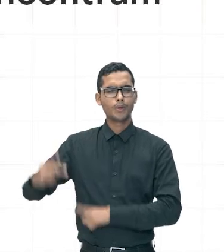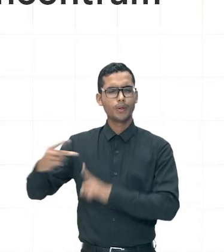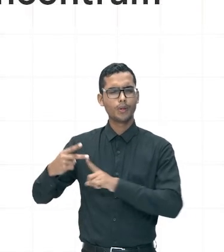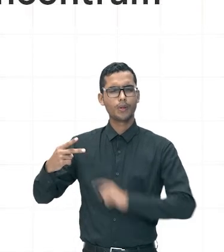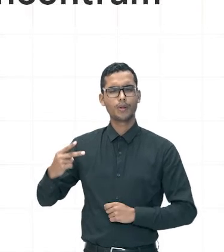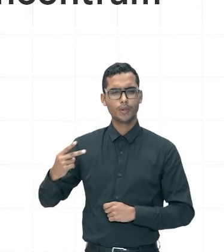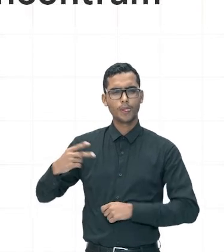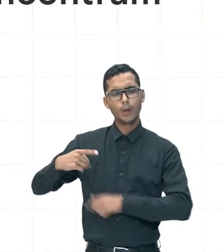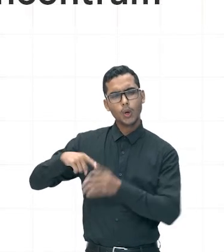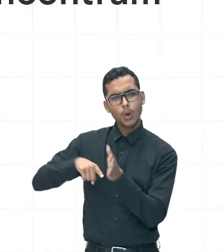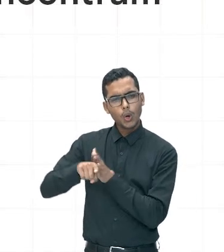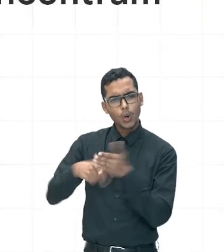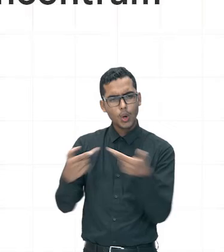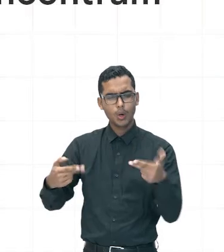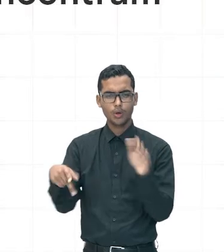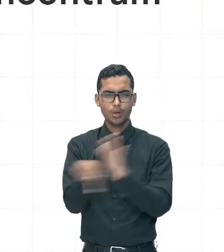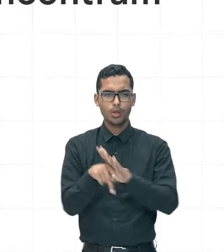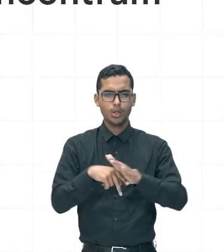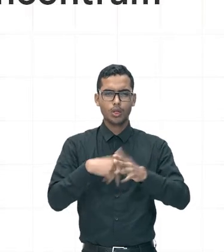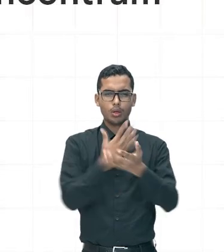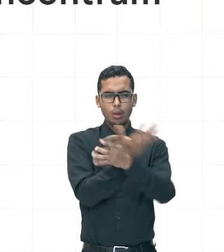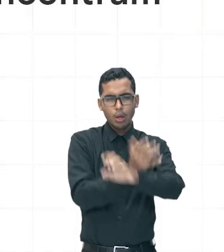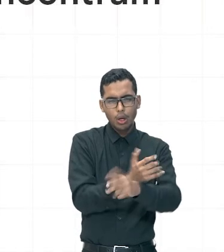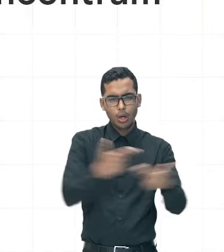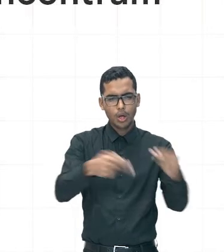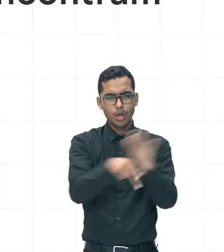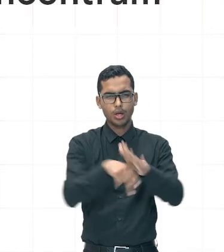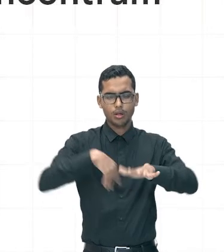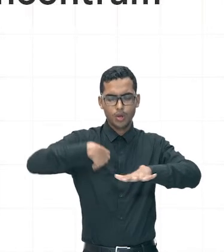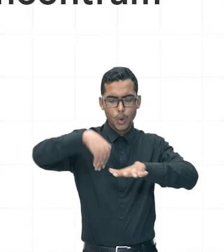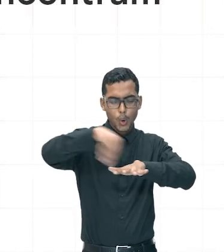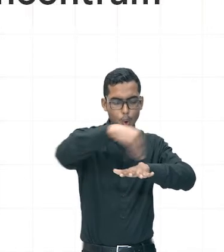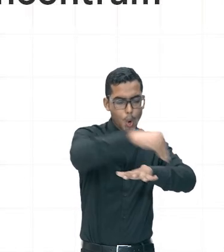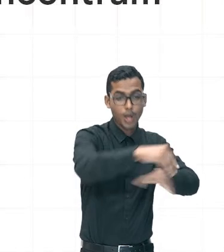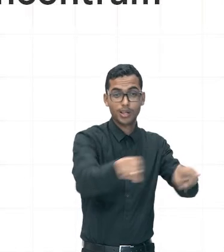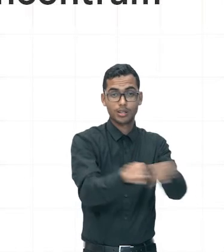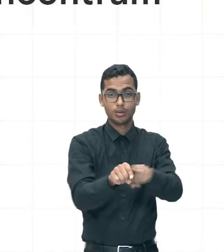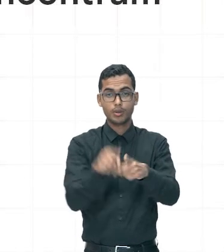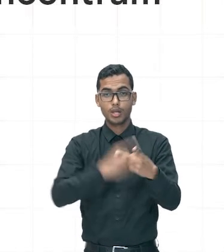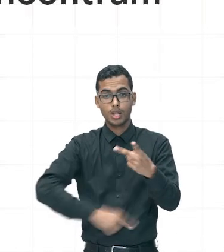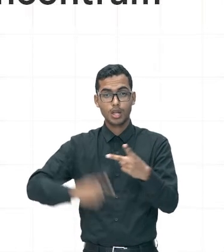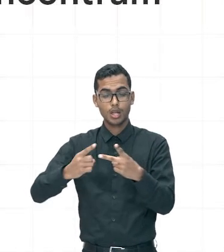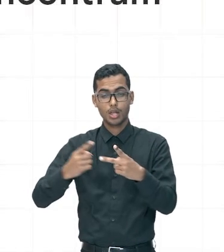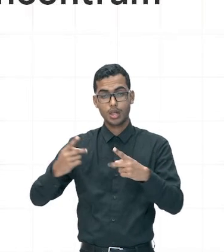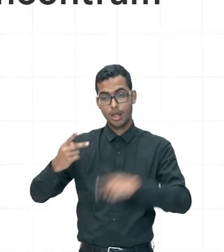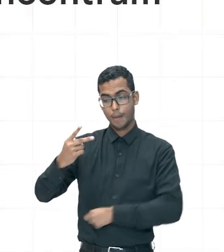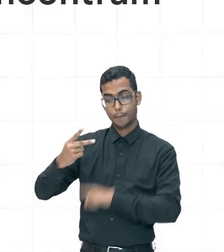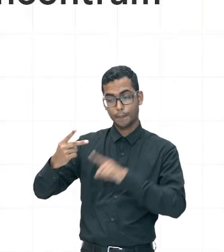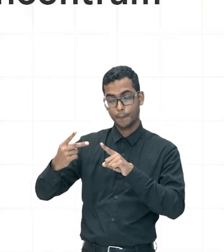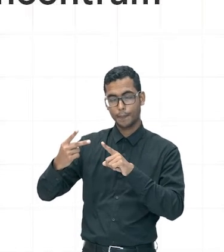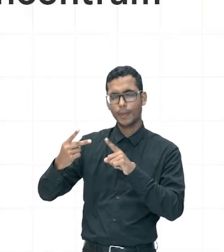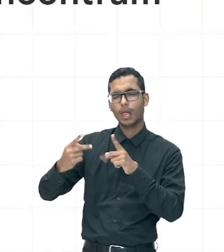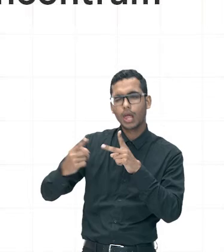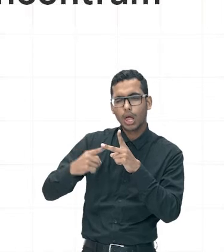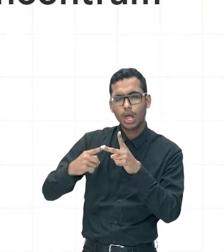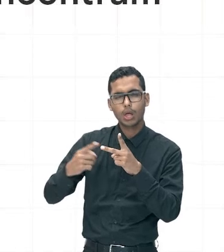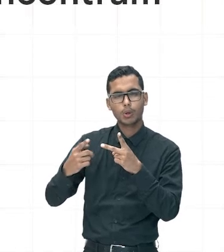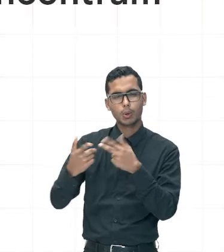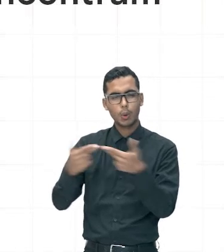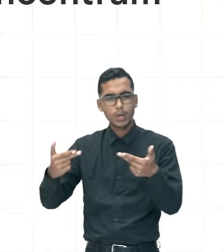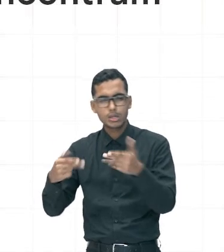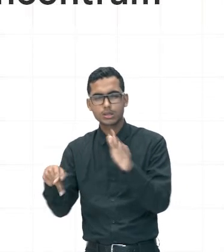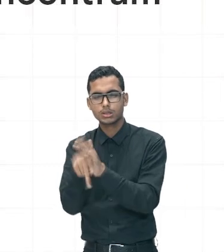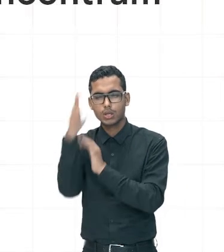vestígios arqueológicos e fontes da cultura material, que são objetos velhinhos que